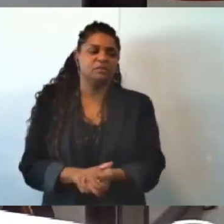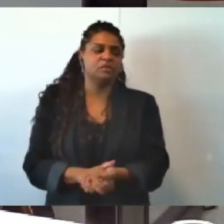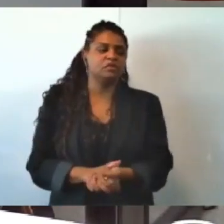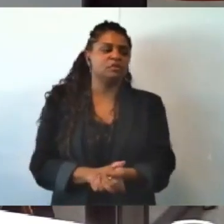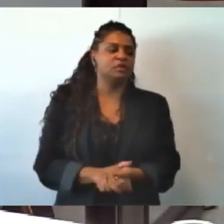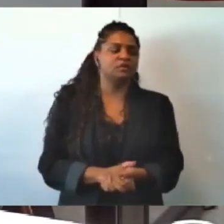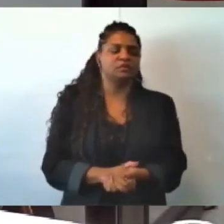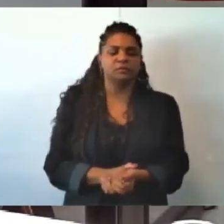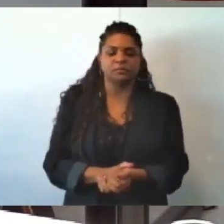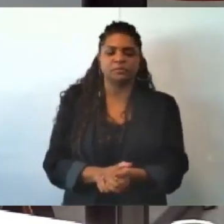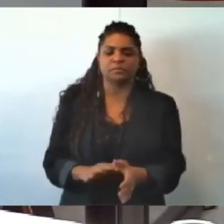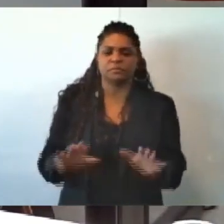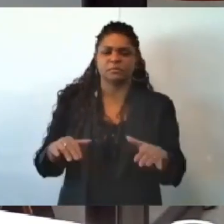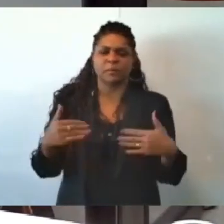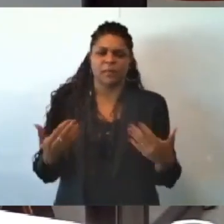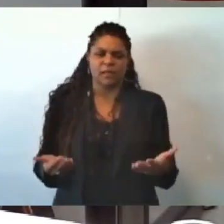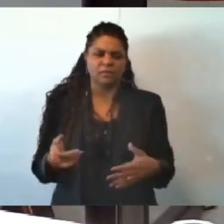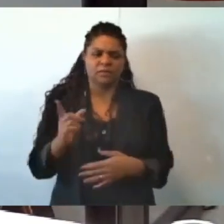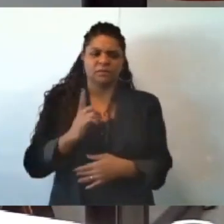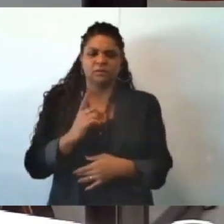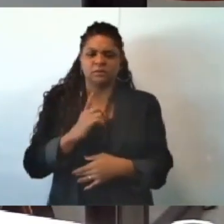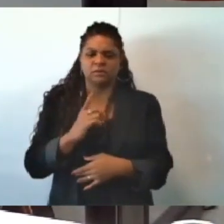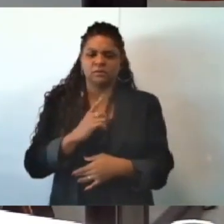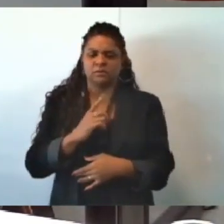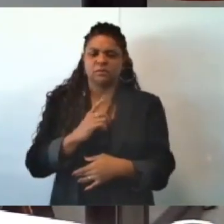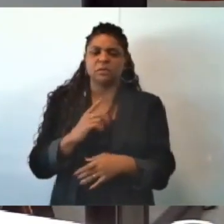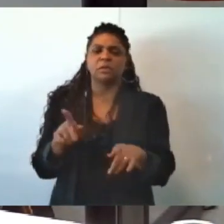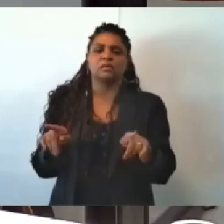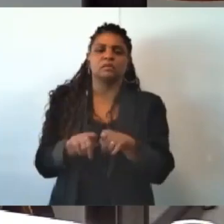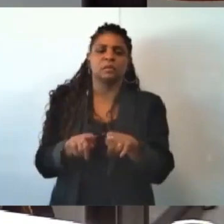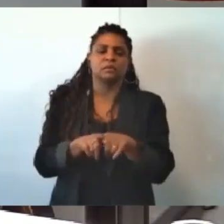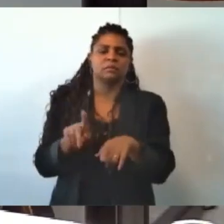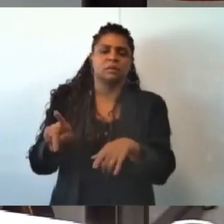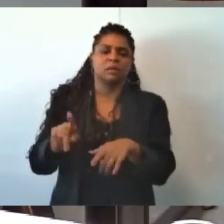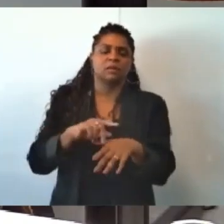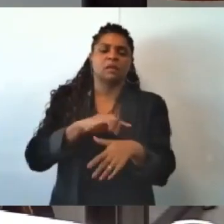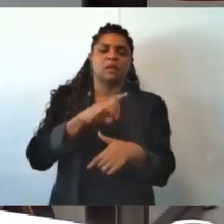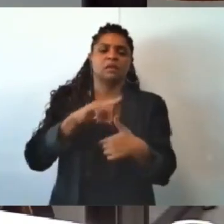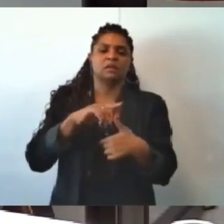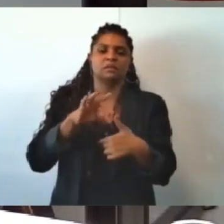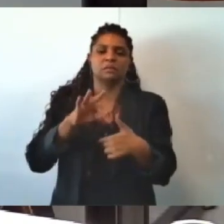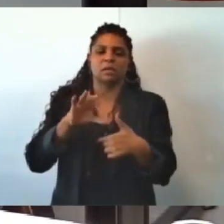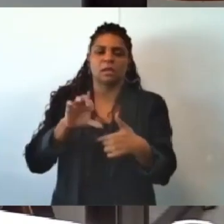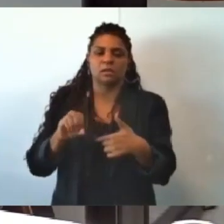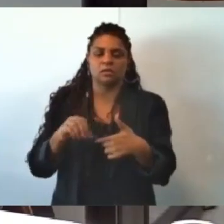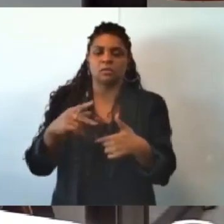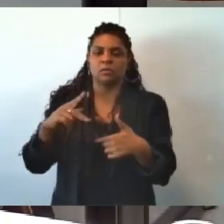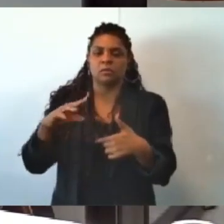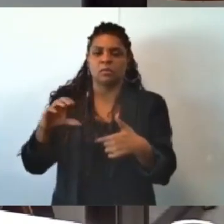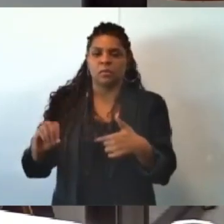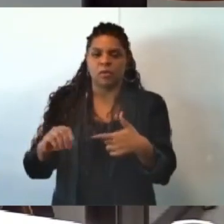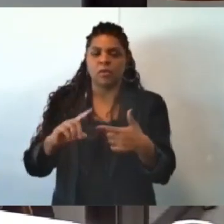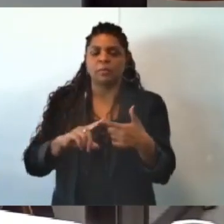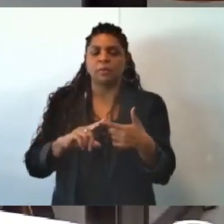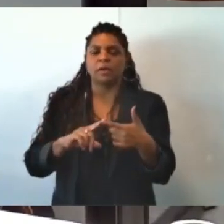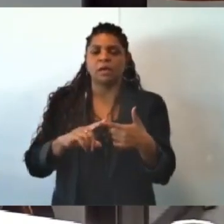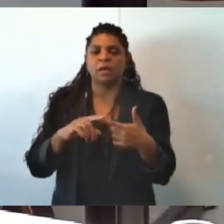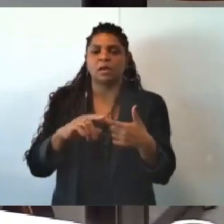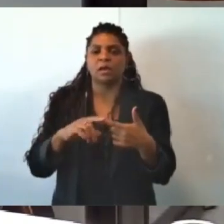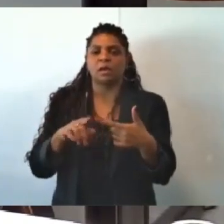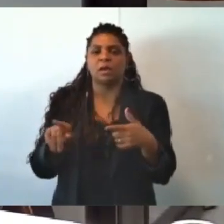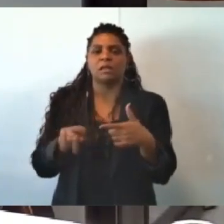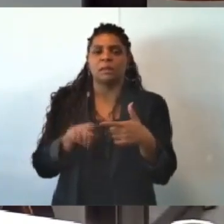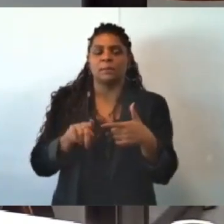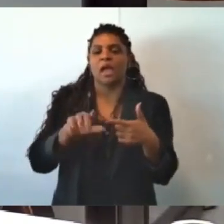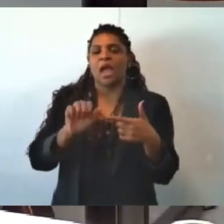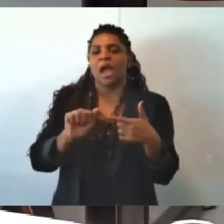Então, a gente tem, né, o albergue Tia Branca, o Centro Pop, o albergue da Francisco Salles, do Flávio dos Santos, que nem foi